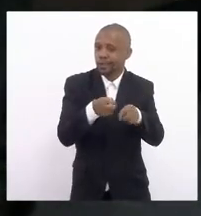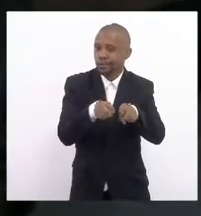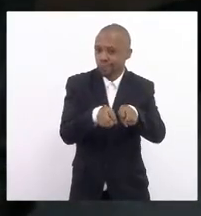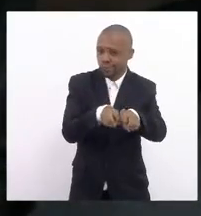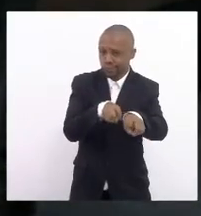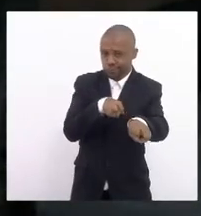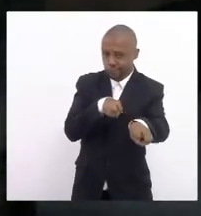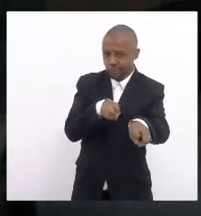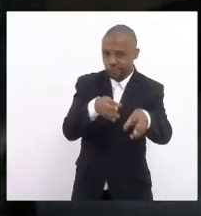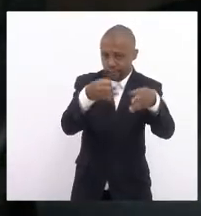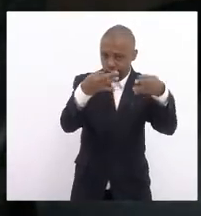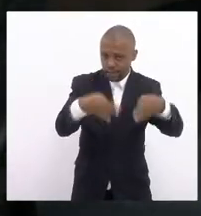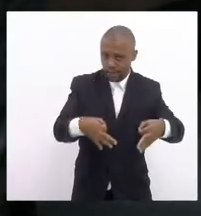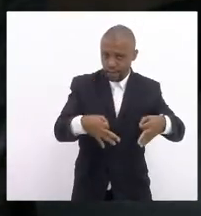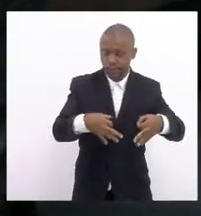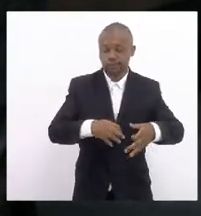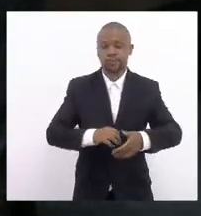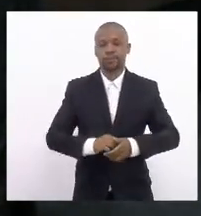O